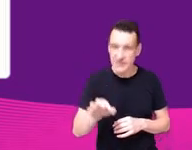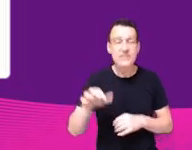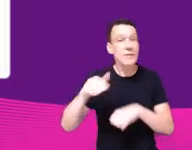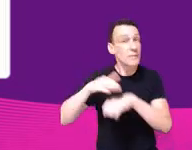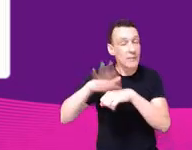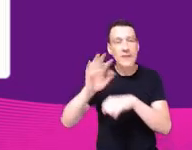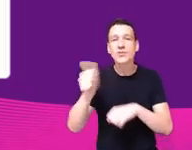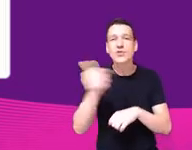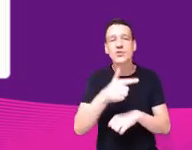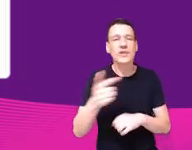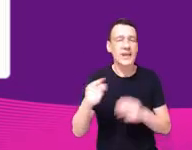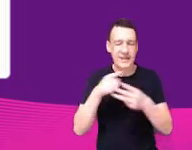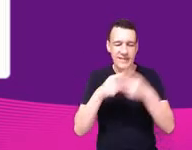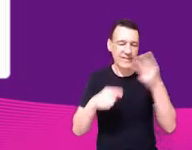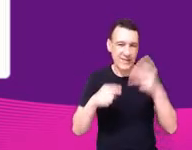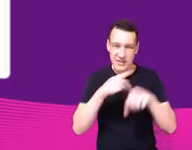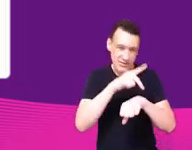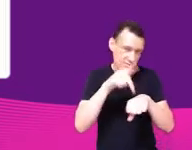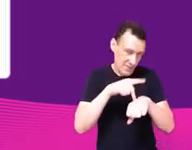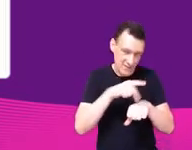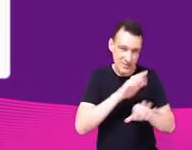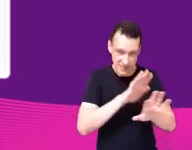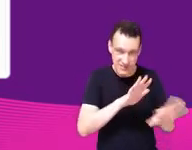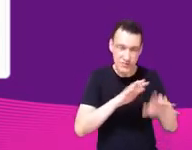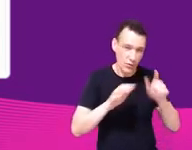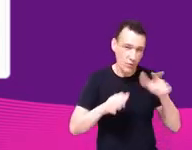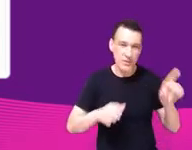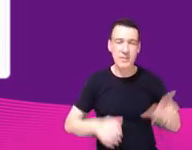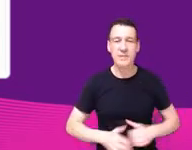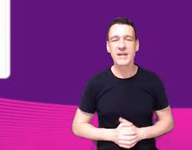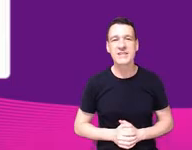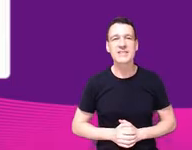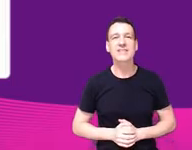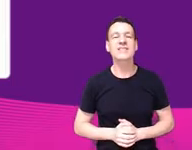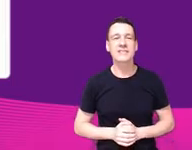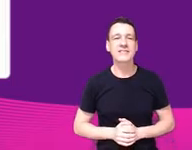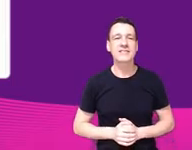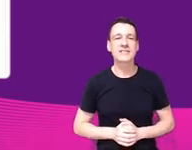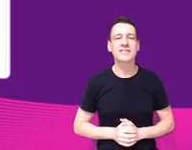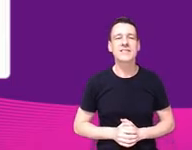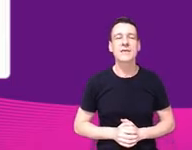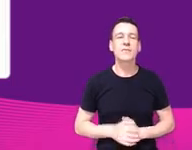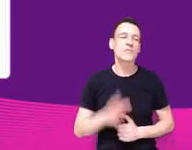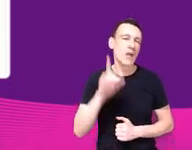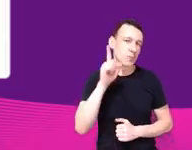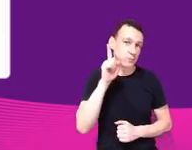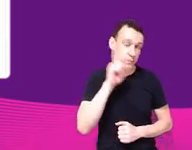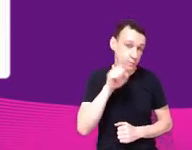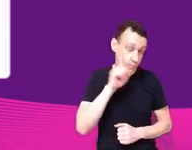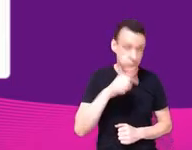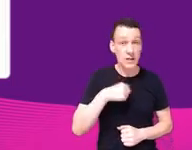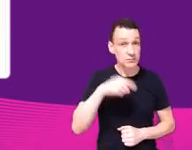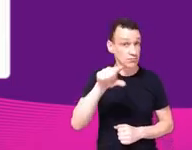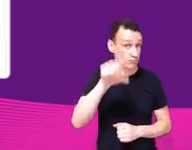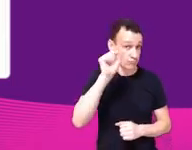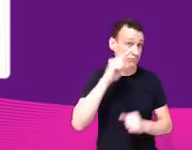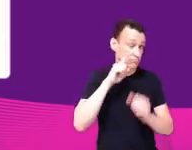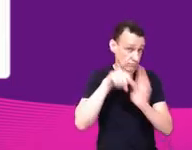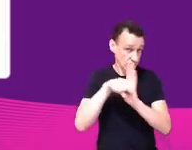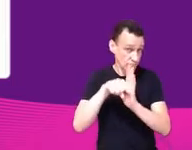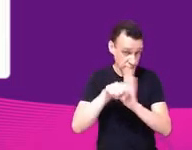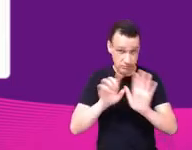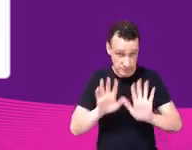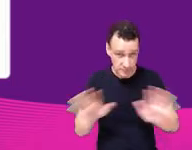países que entraram nessa análise. Os Estados Unidos foi uma das minhas escolhas em função de ser o país